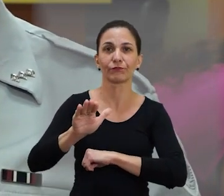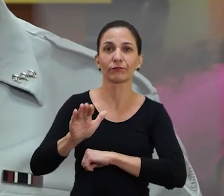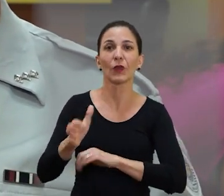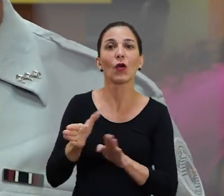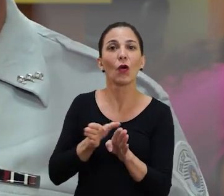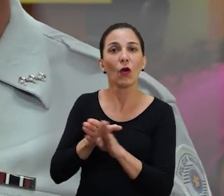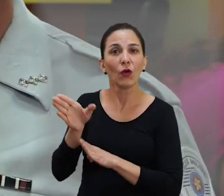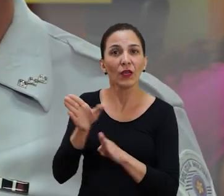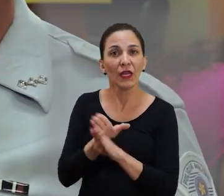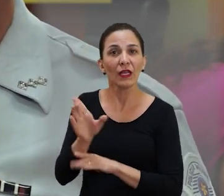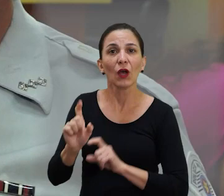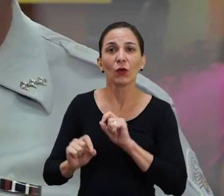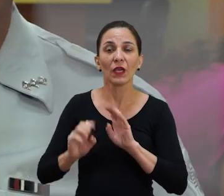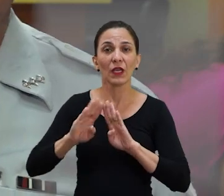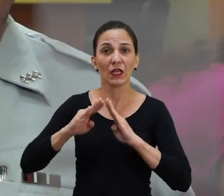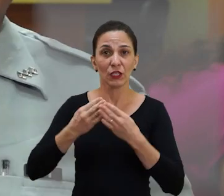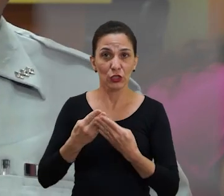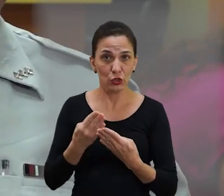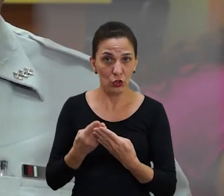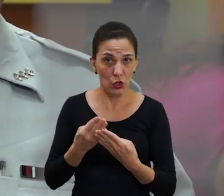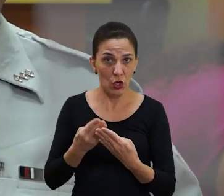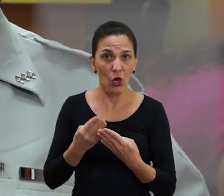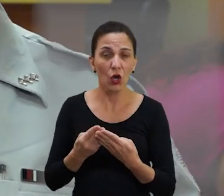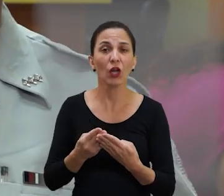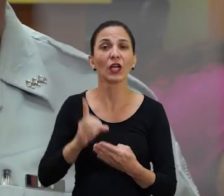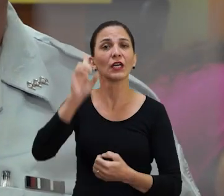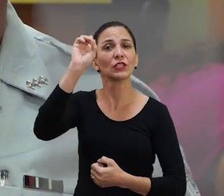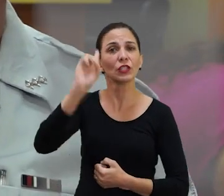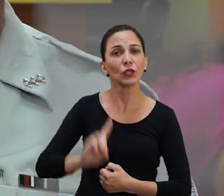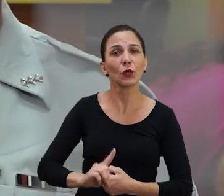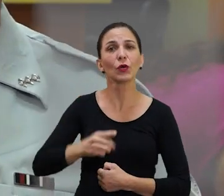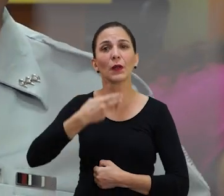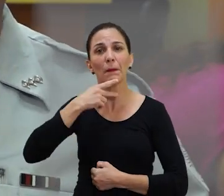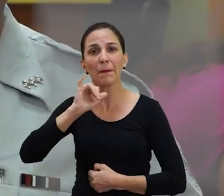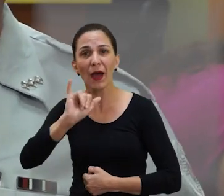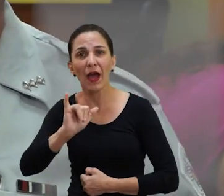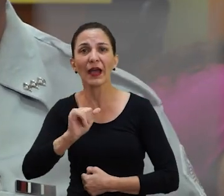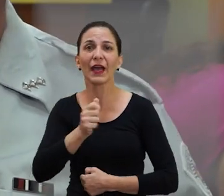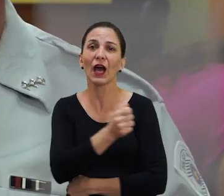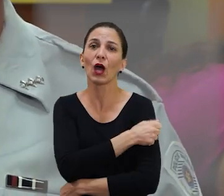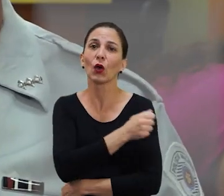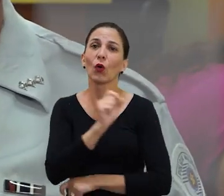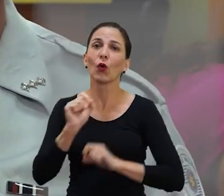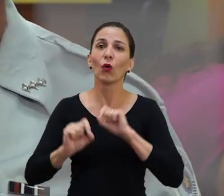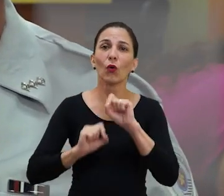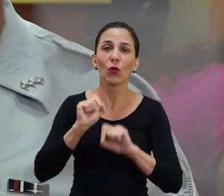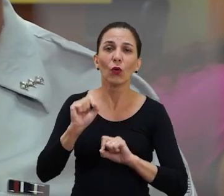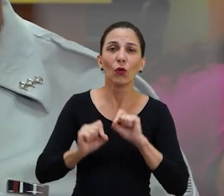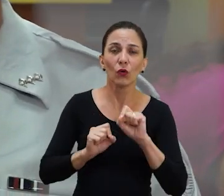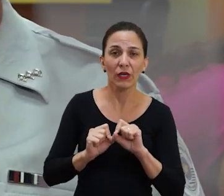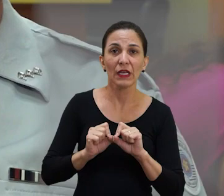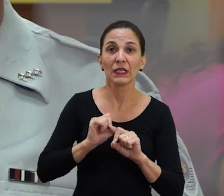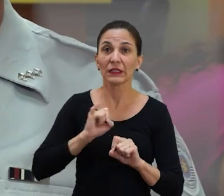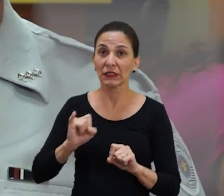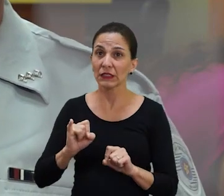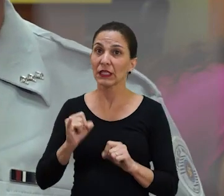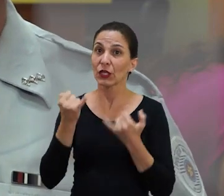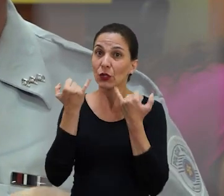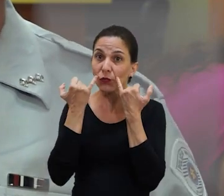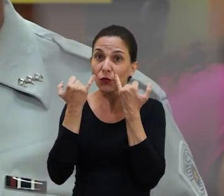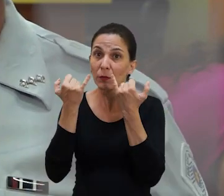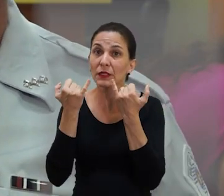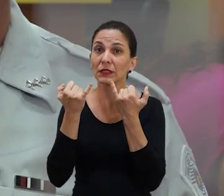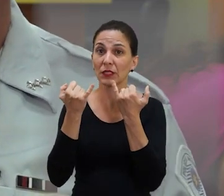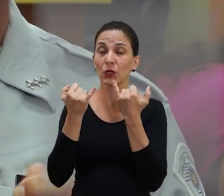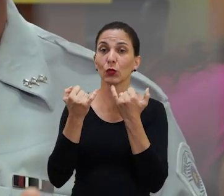que a gente tem orientado tanto para as escolas para os diretores pros pais os alunos enfim é para que